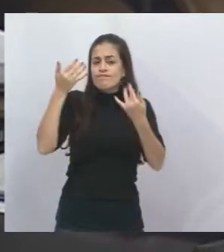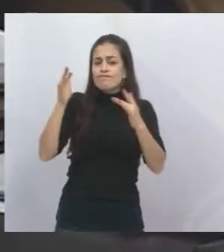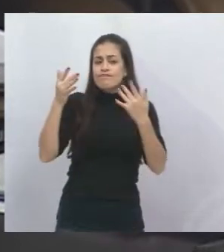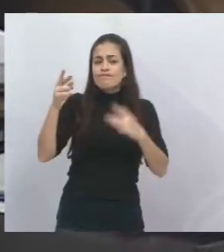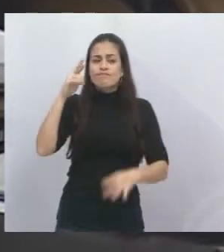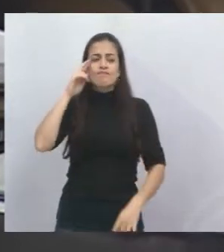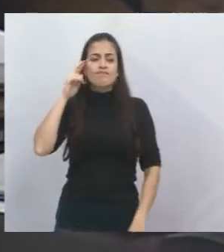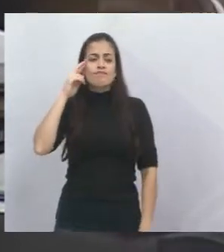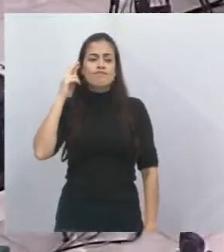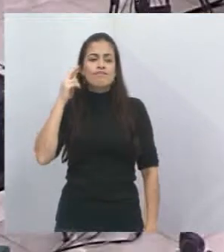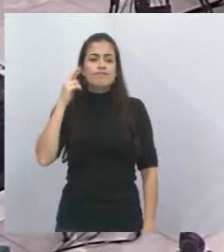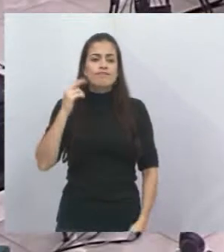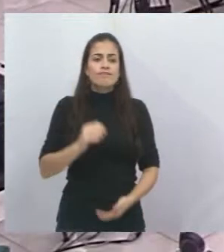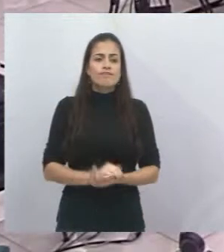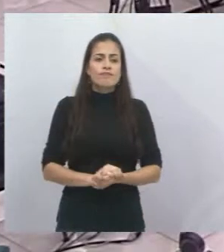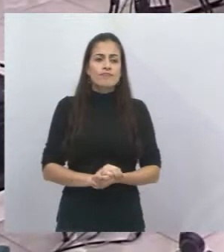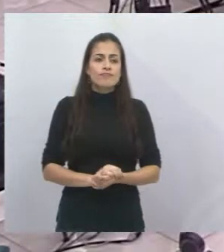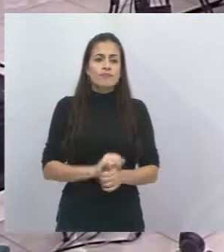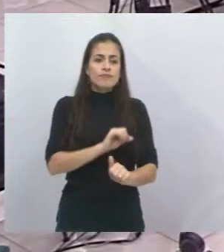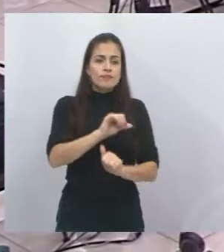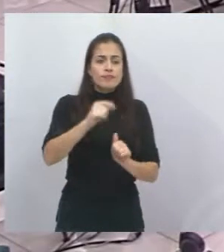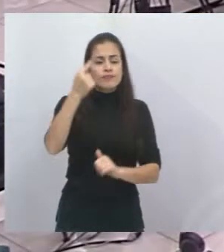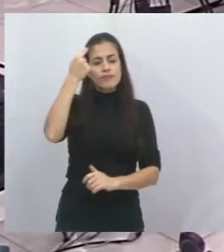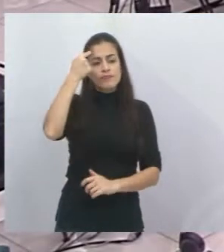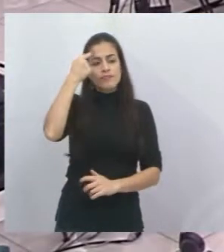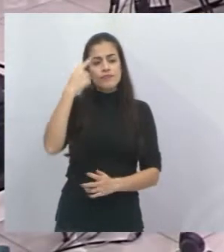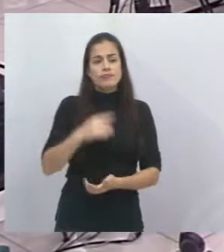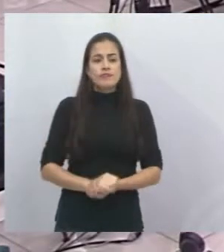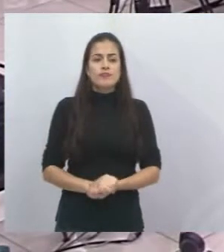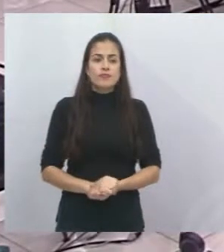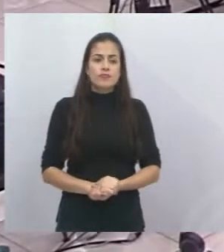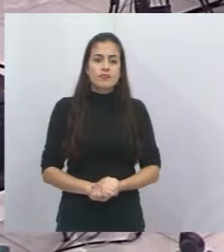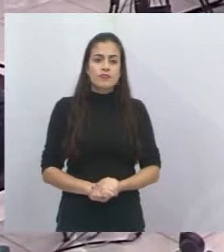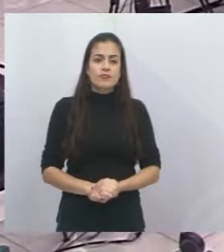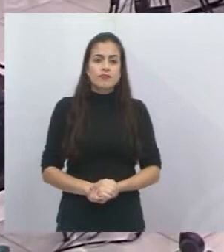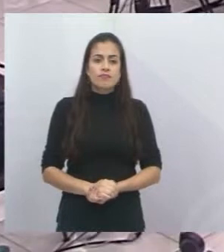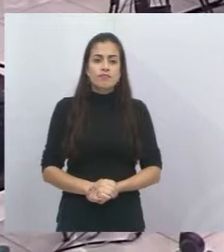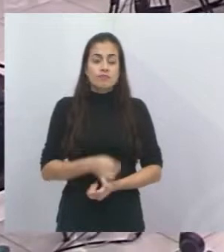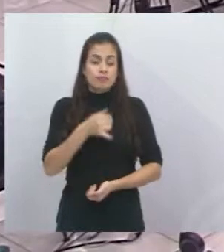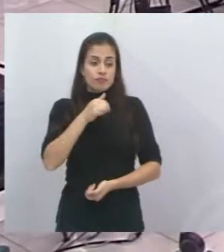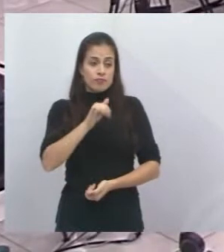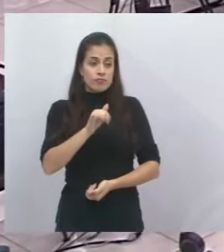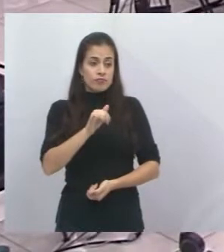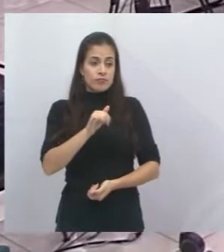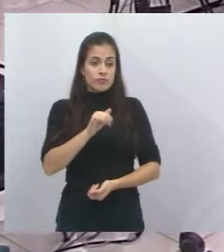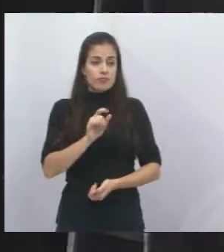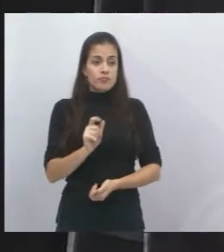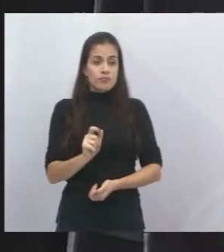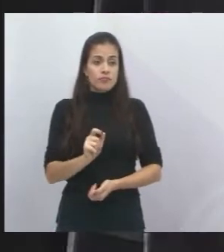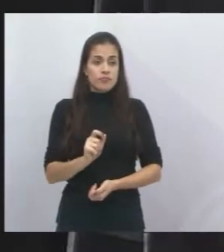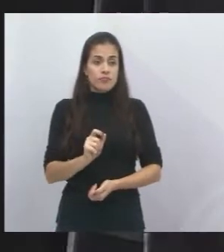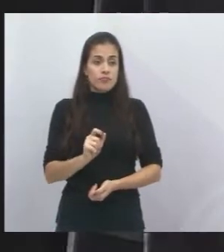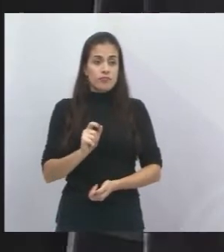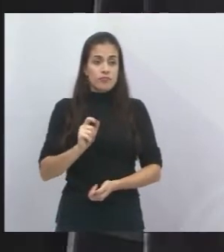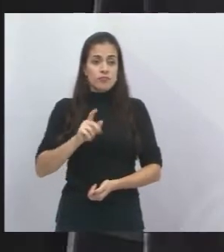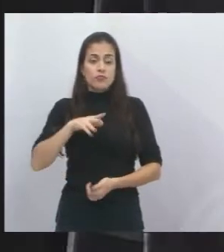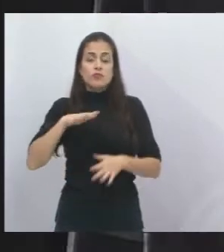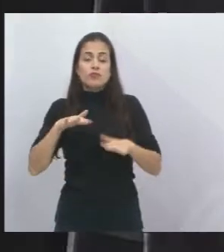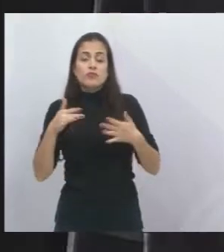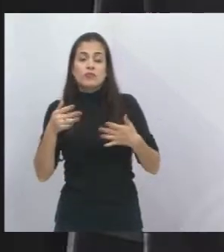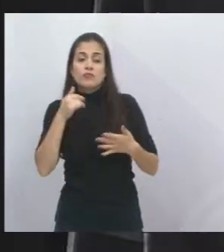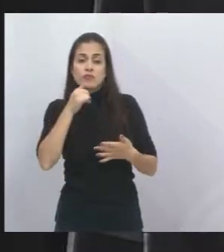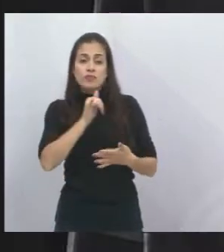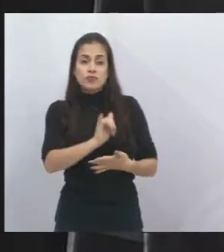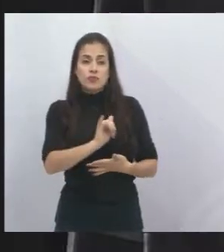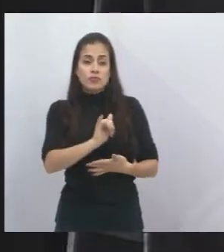novo posicionamento. Pode usar. Eu só quero colocar o seguinte, quando eu disse que o aposentado, ele não tem obrigações de pagar conta